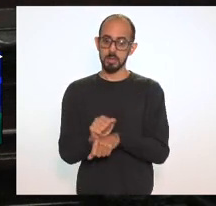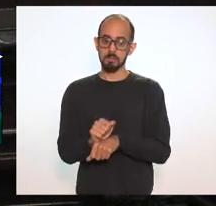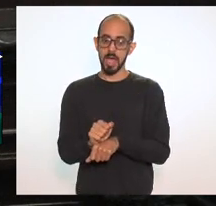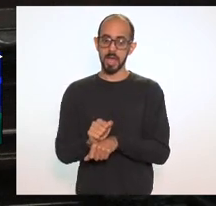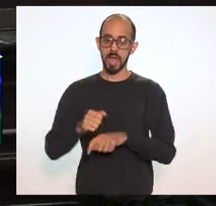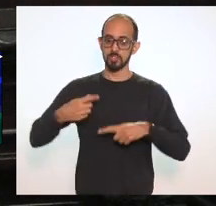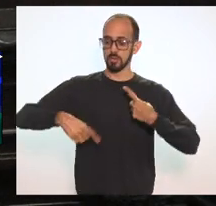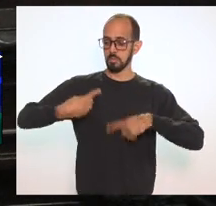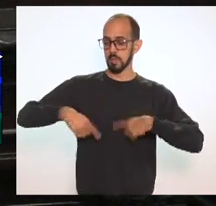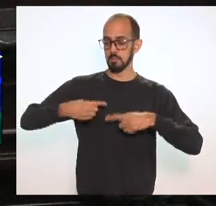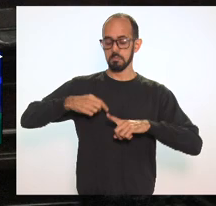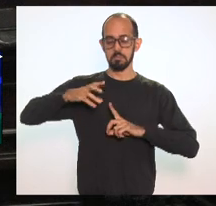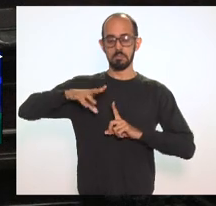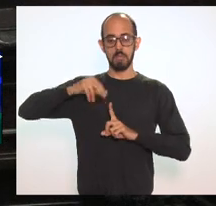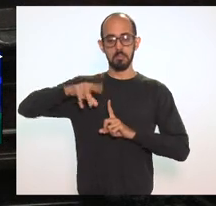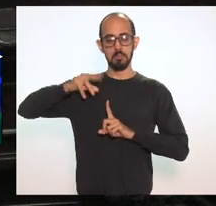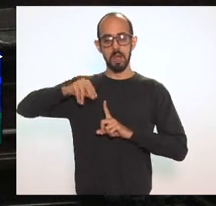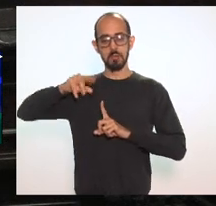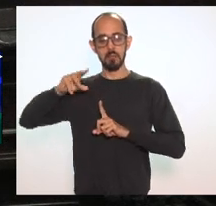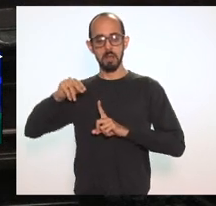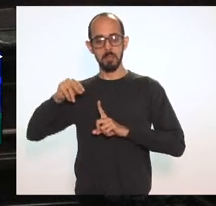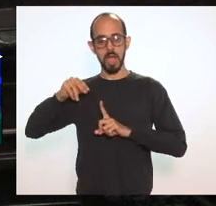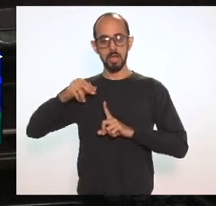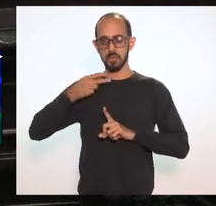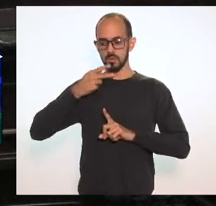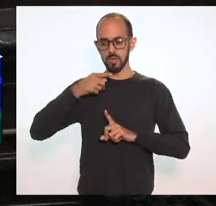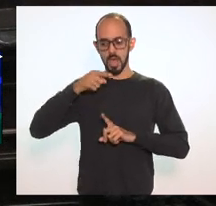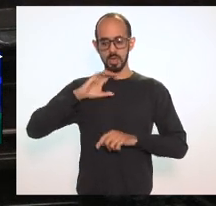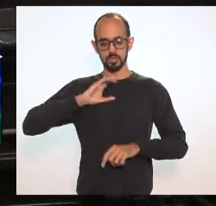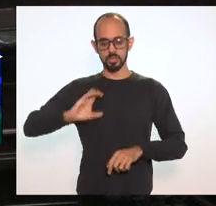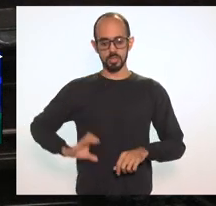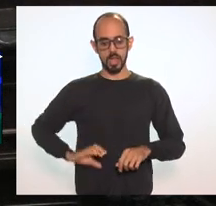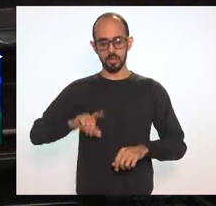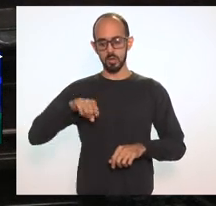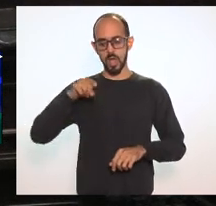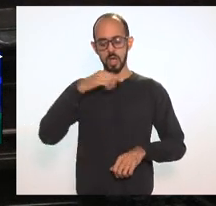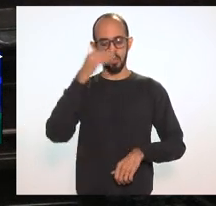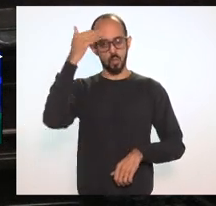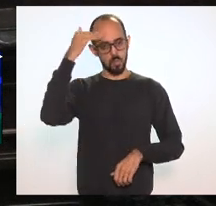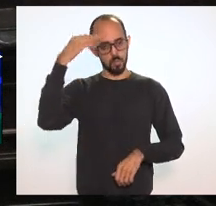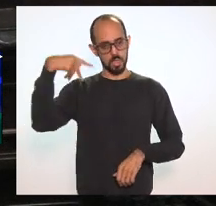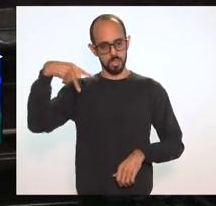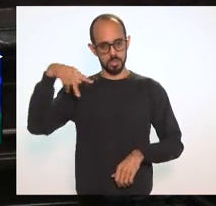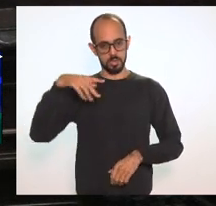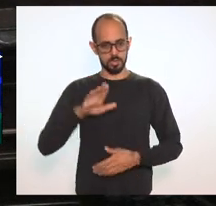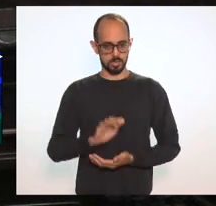de demagogia de querer colocar nas costas do cidadão todo ônibus da pandemia